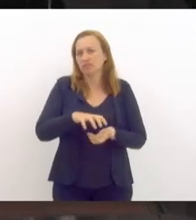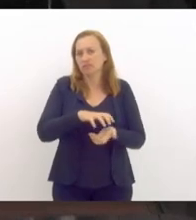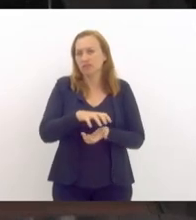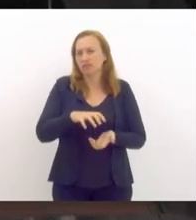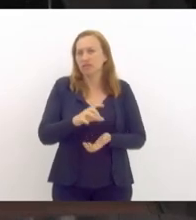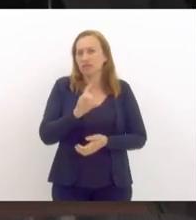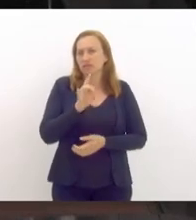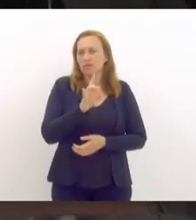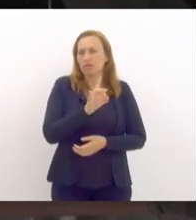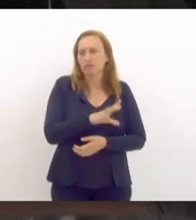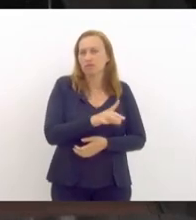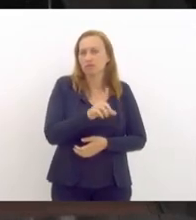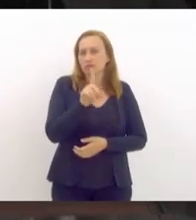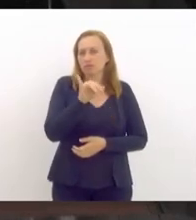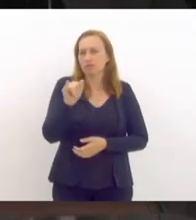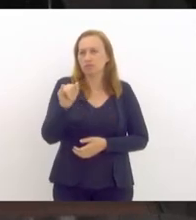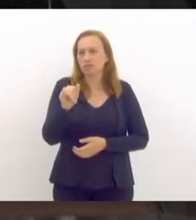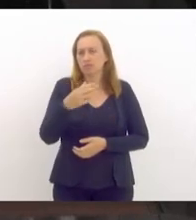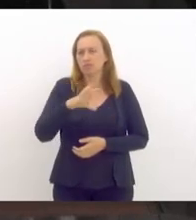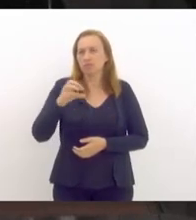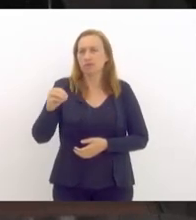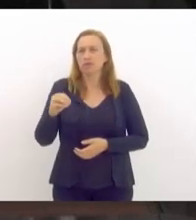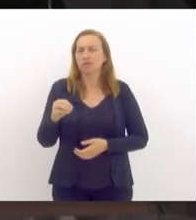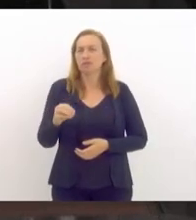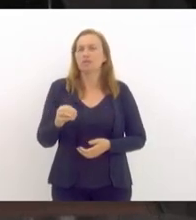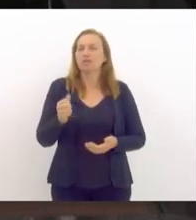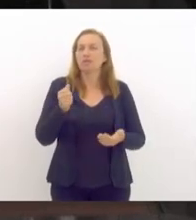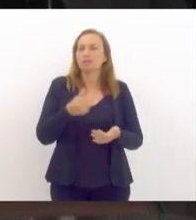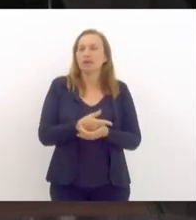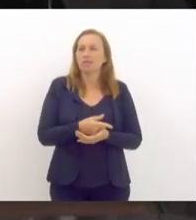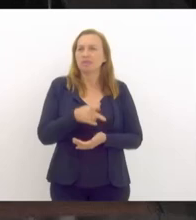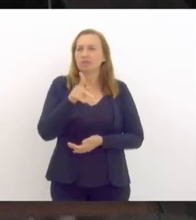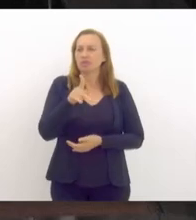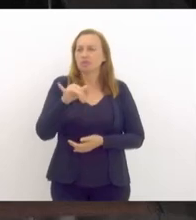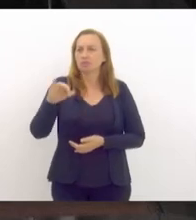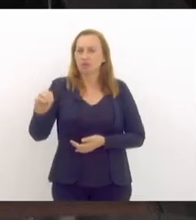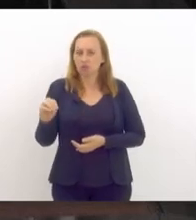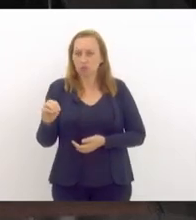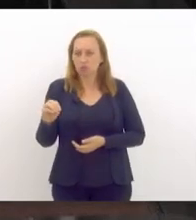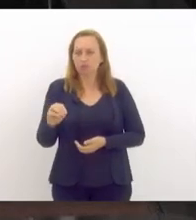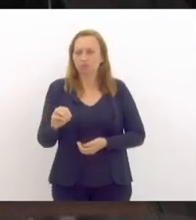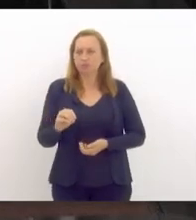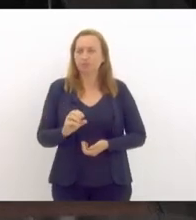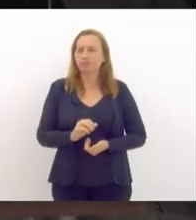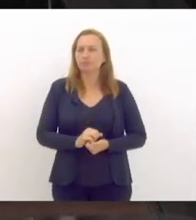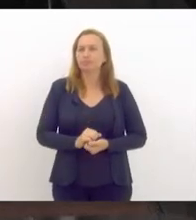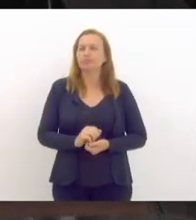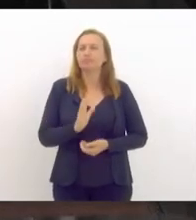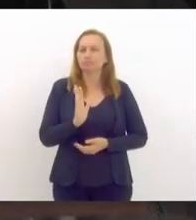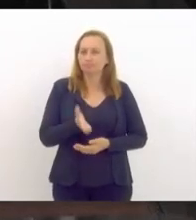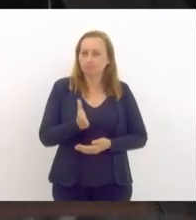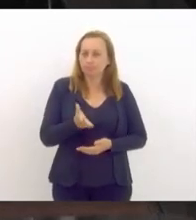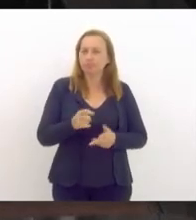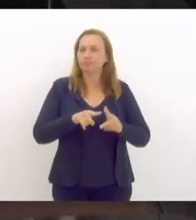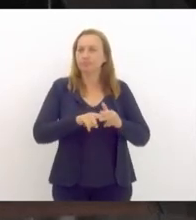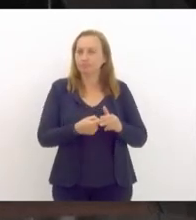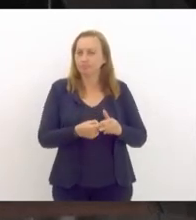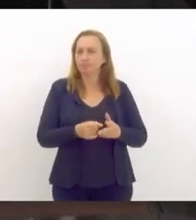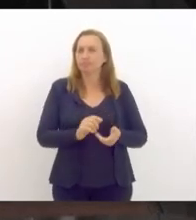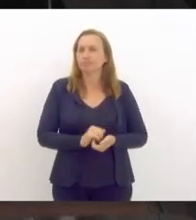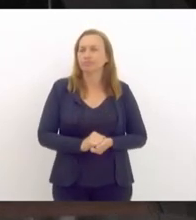o pagamento do piso piso este que é um piso que já deveria ser regularizado